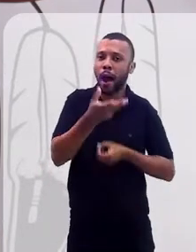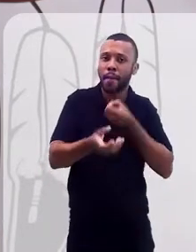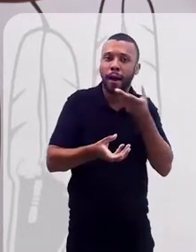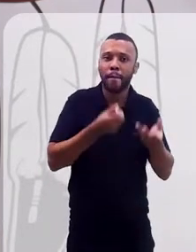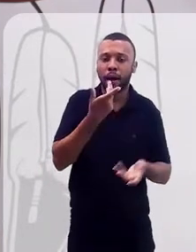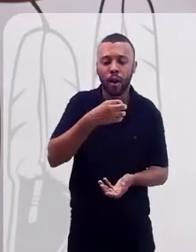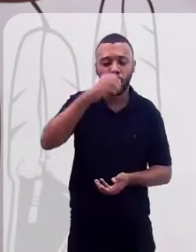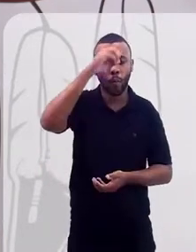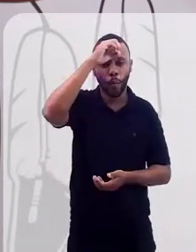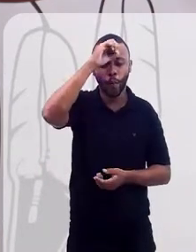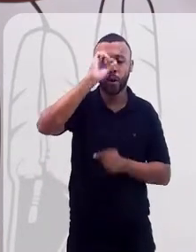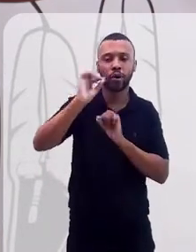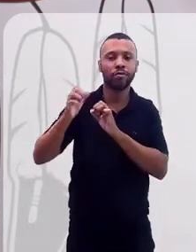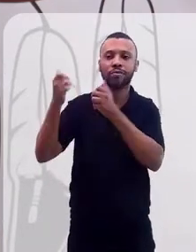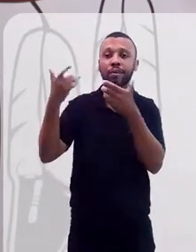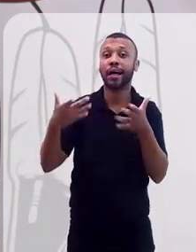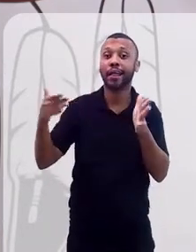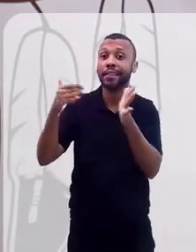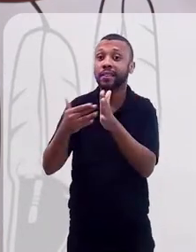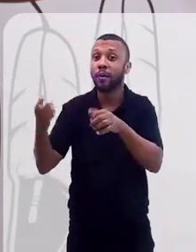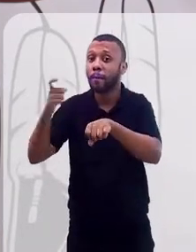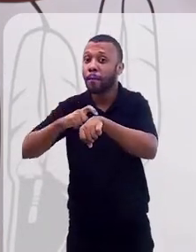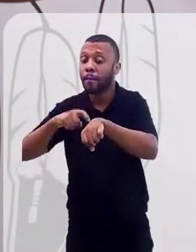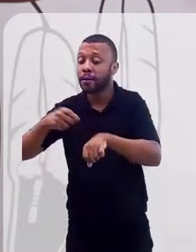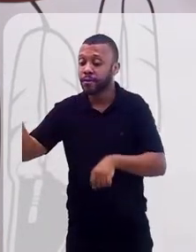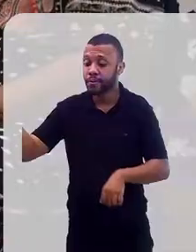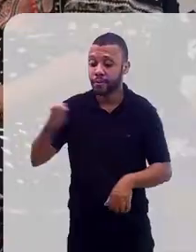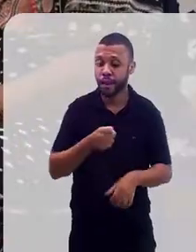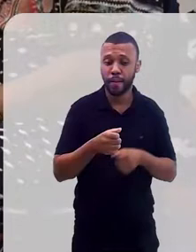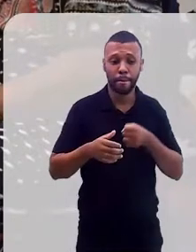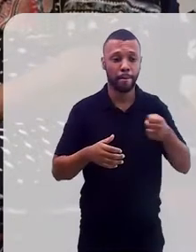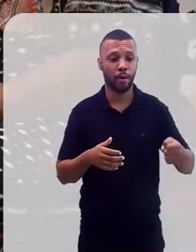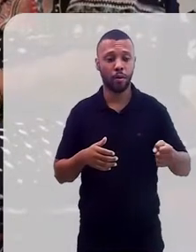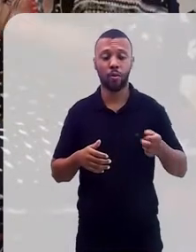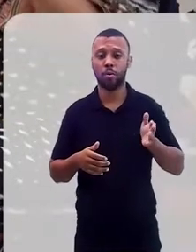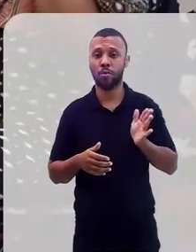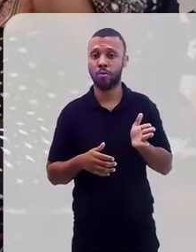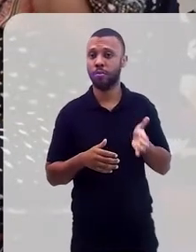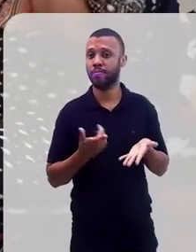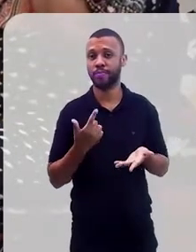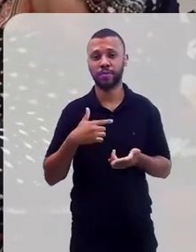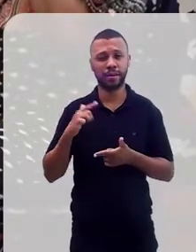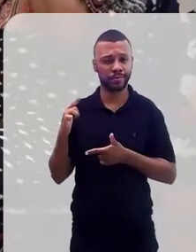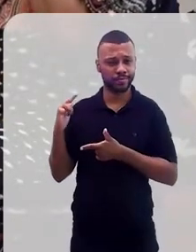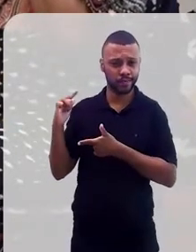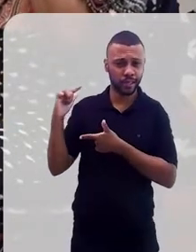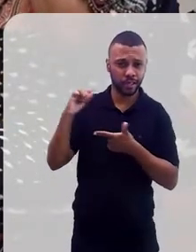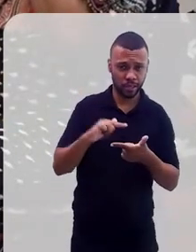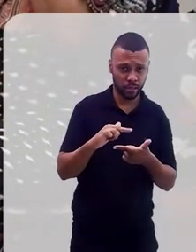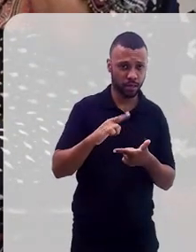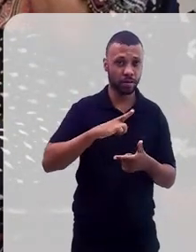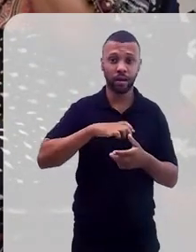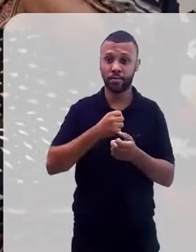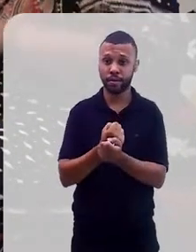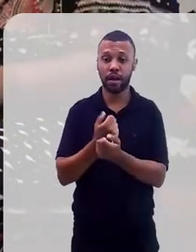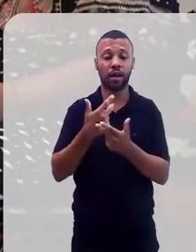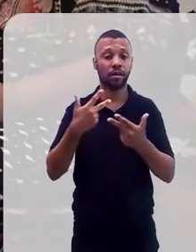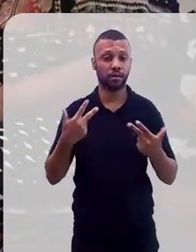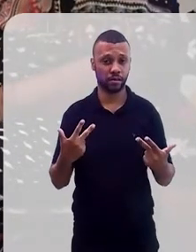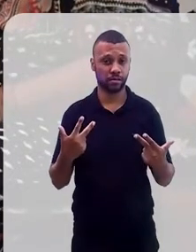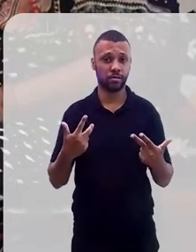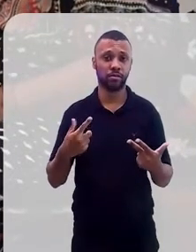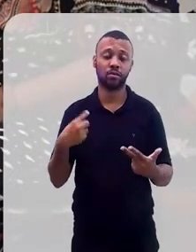sei o que eu vou dizer até eu ter aquele bastão na minha mão. Certo. Na minha tradição, nessa tradição que eu sigo, a